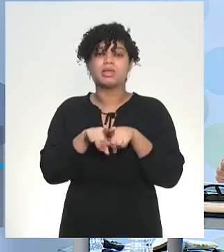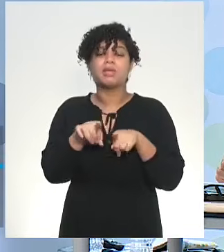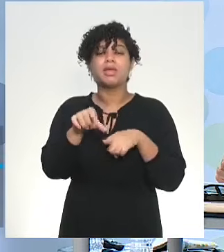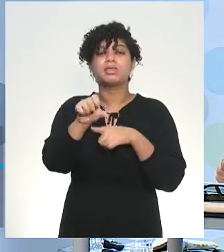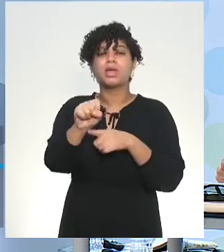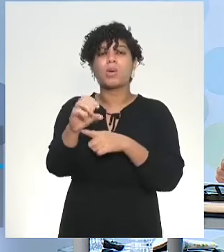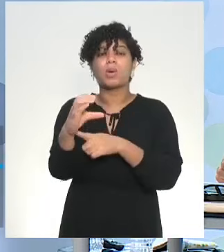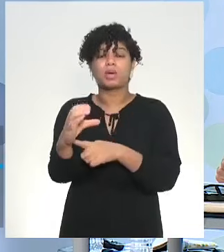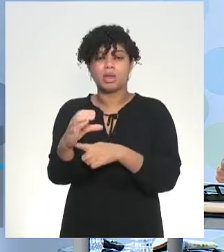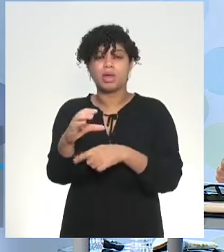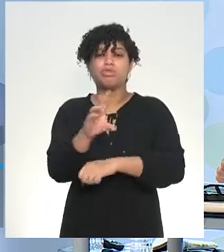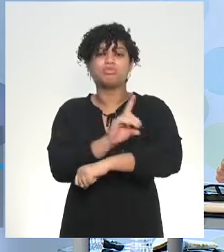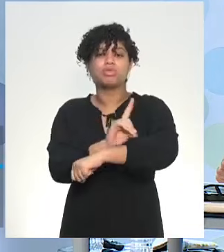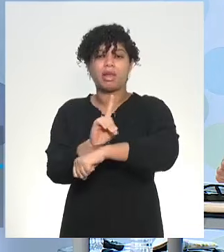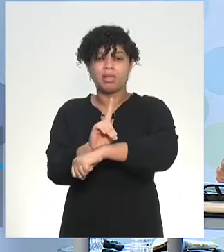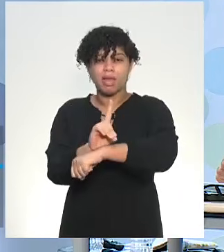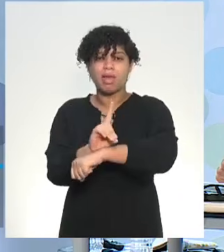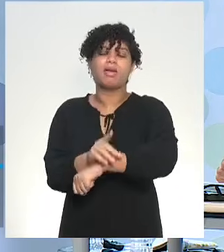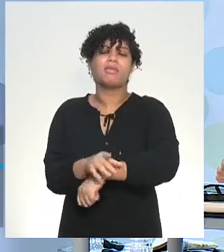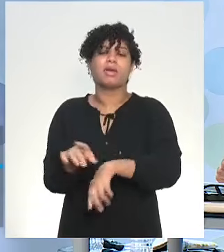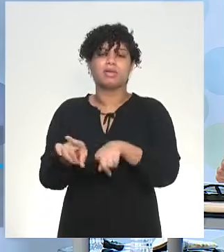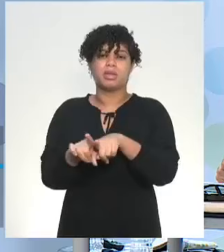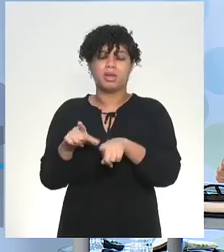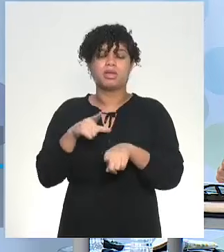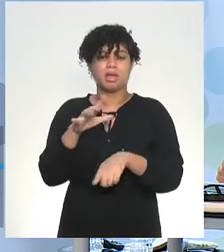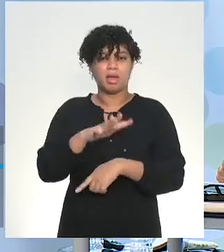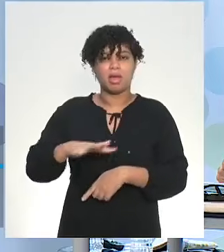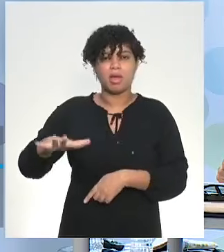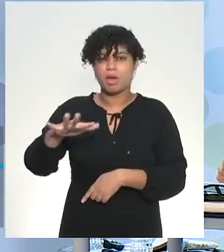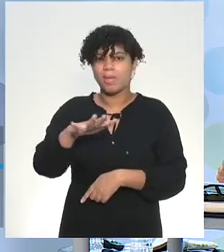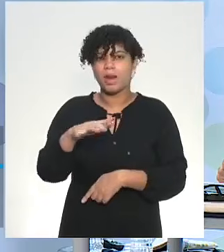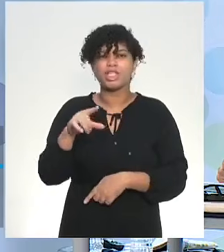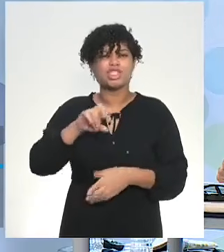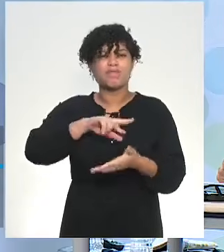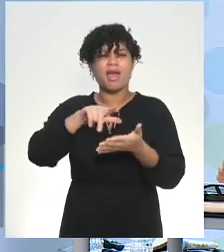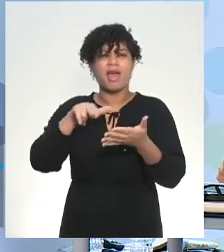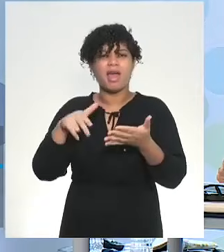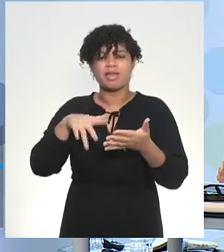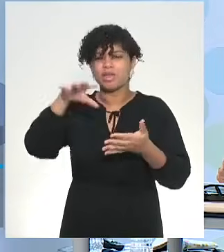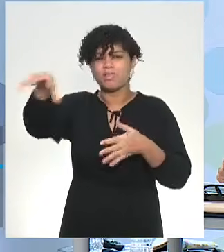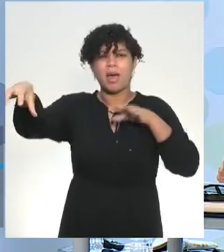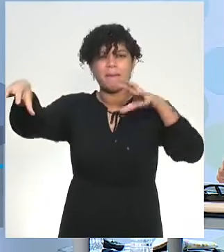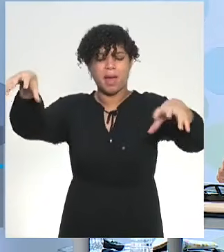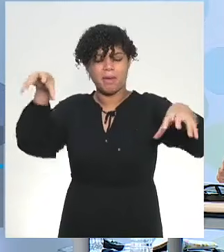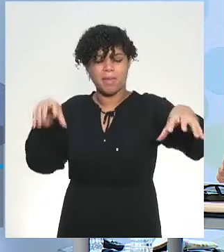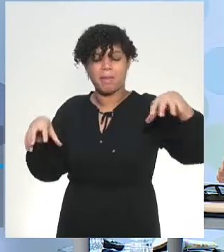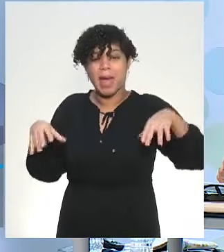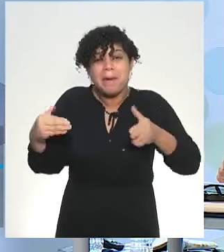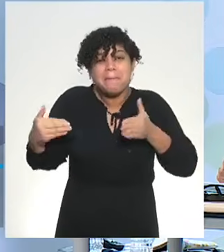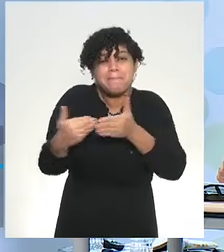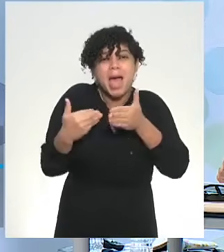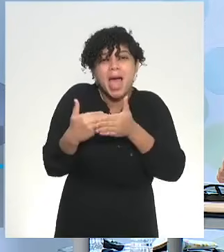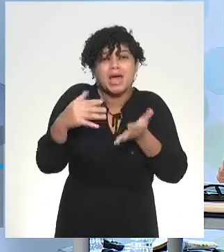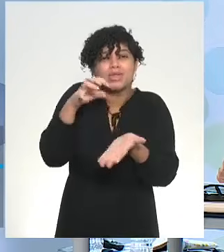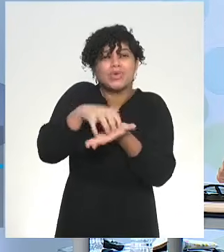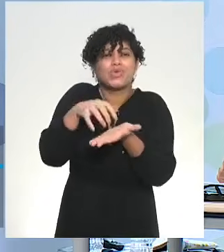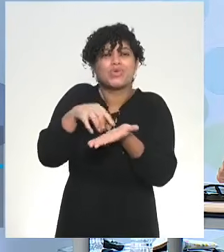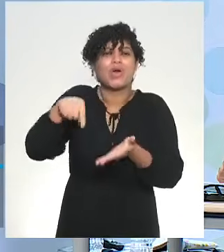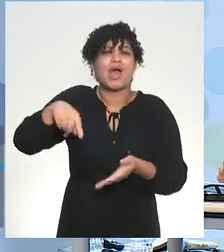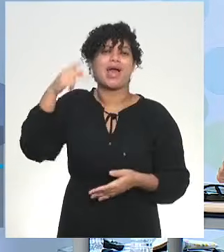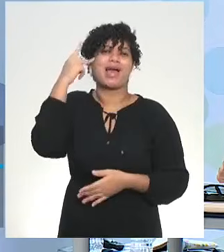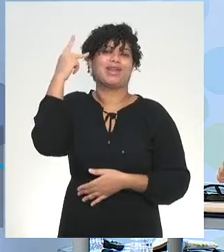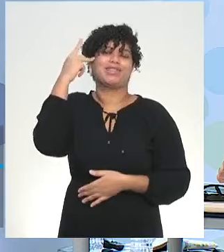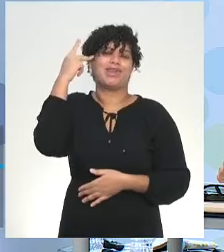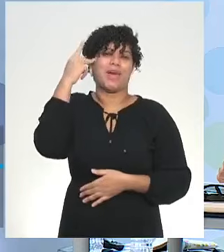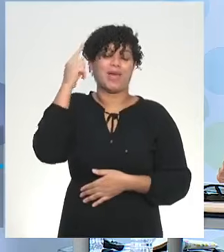Diadema, também tem essa relação, Taboão da Serra e os outros municípios aí que perfazem aí os 39 municípios da